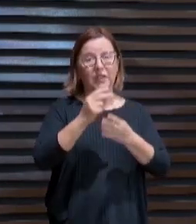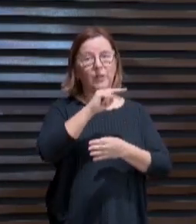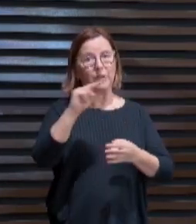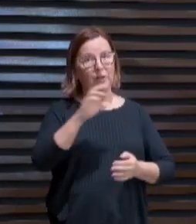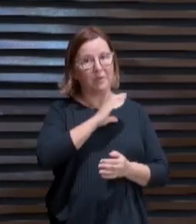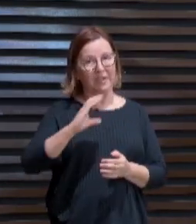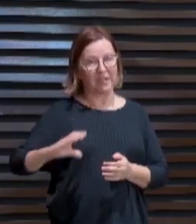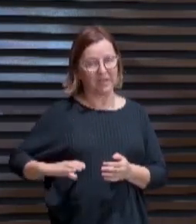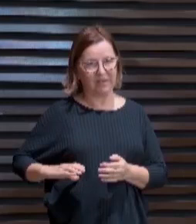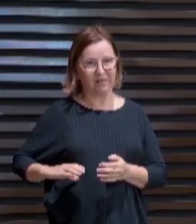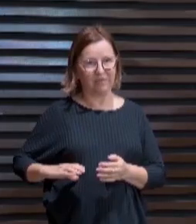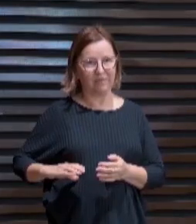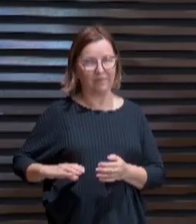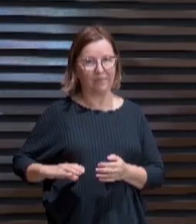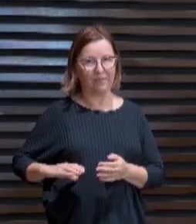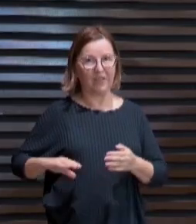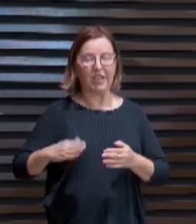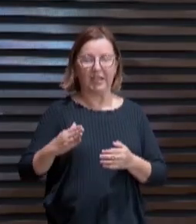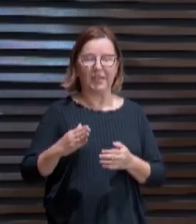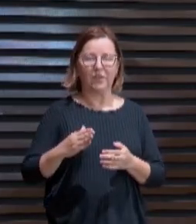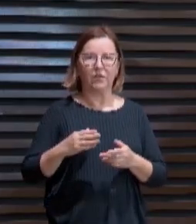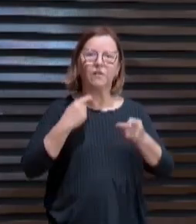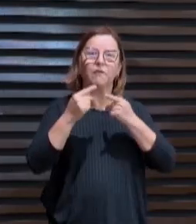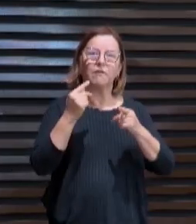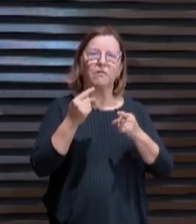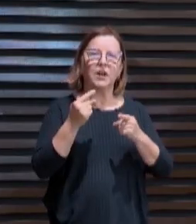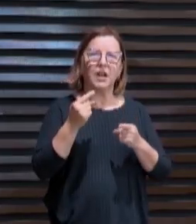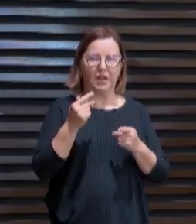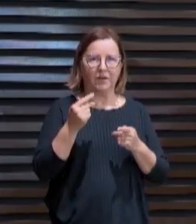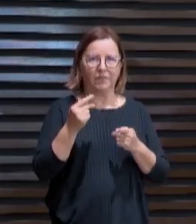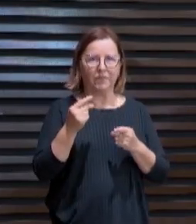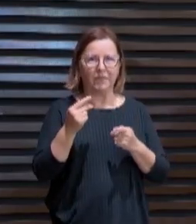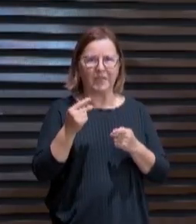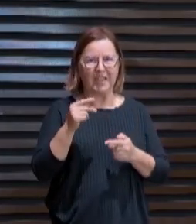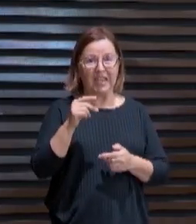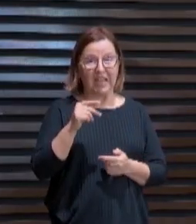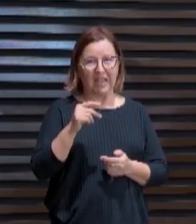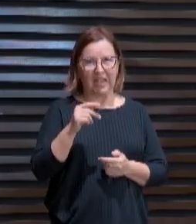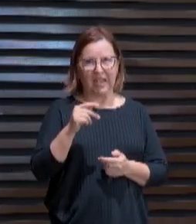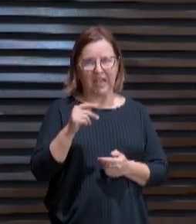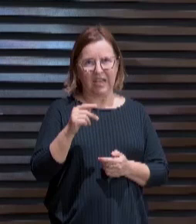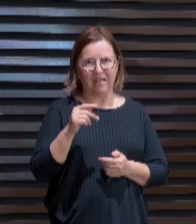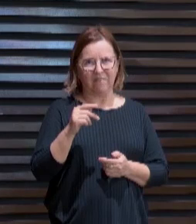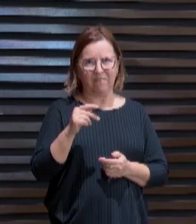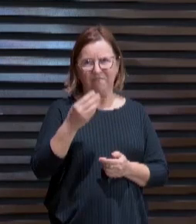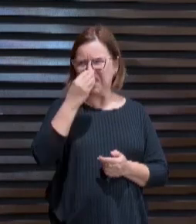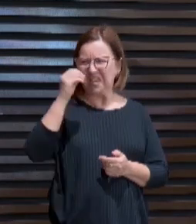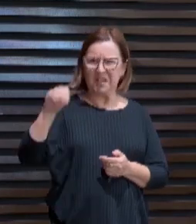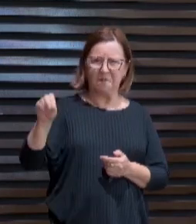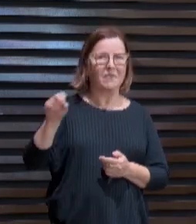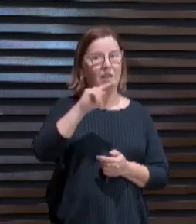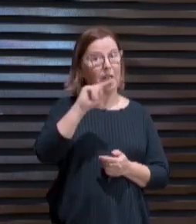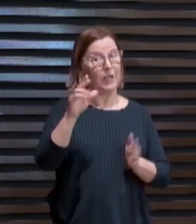nesse momento foi lhe dada ainda uma última chance de ele negar o nome de Jesus Cristo e assim